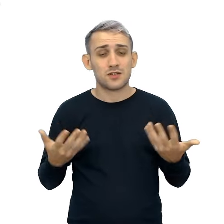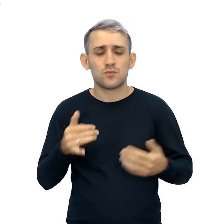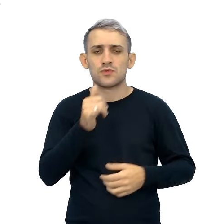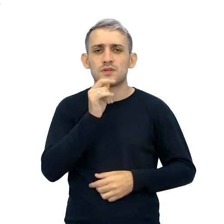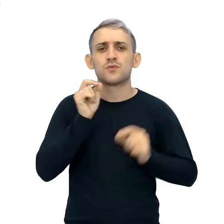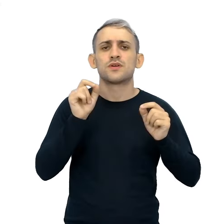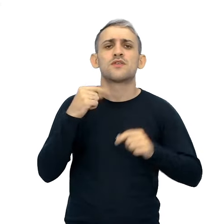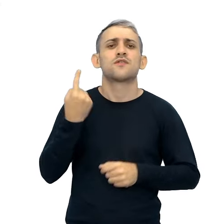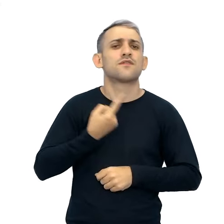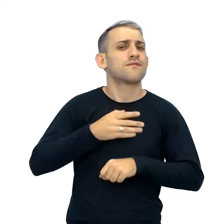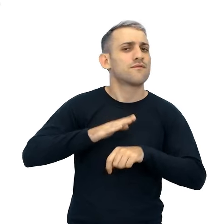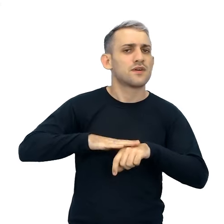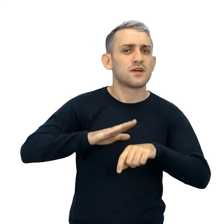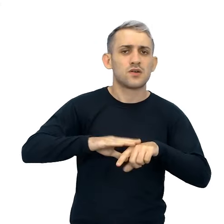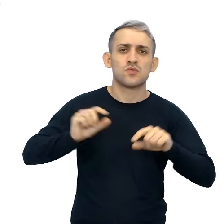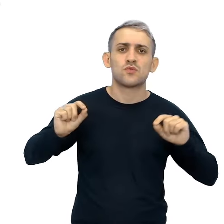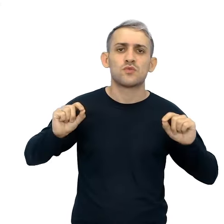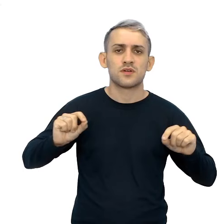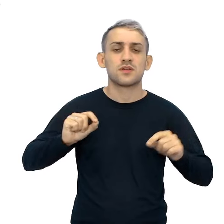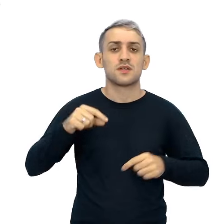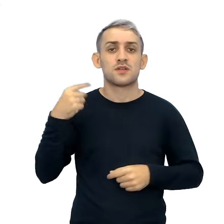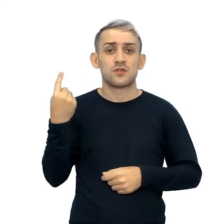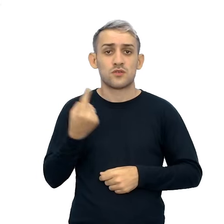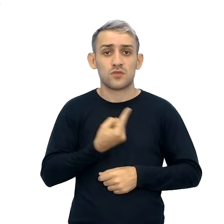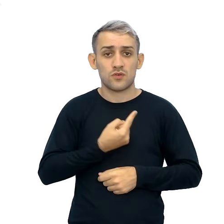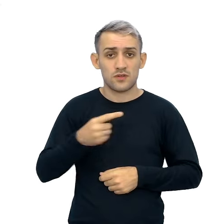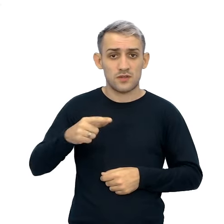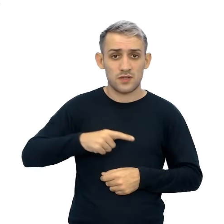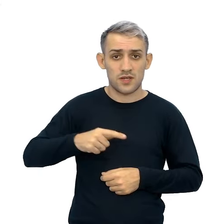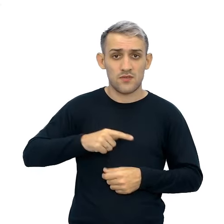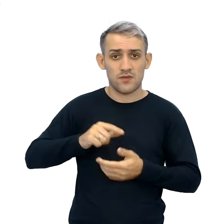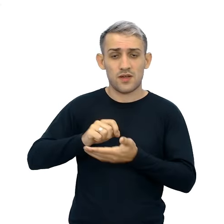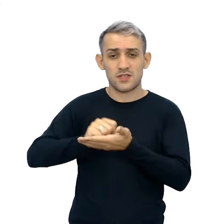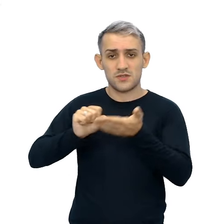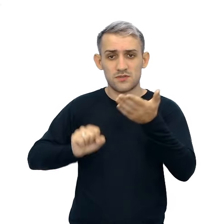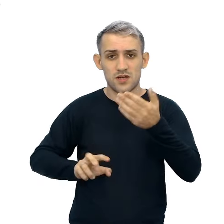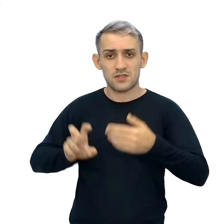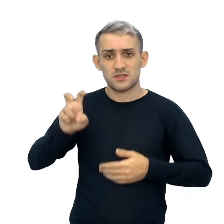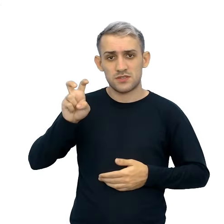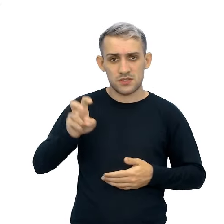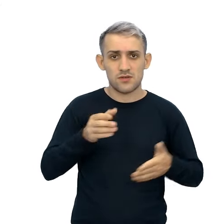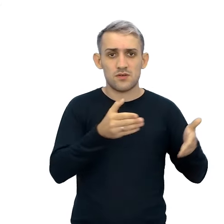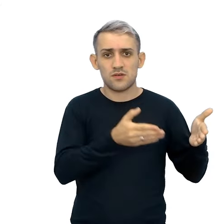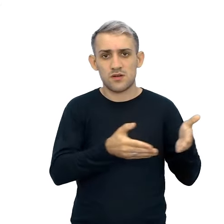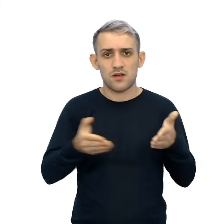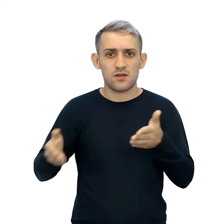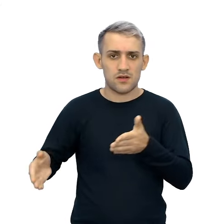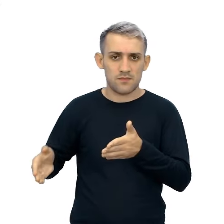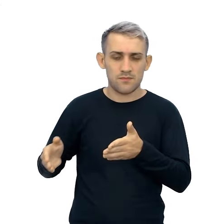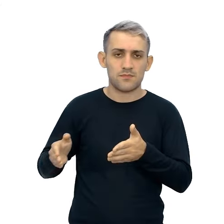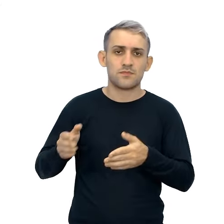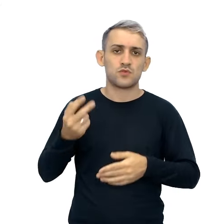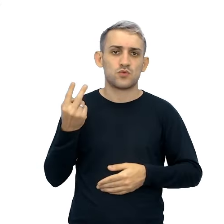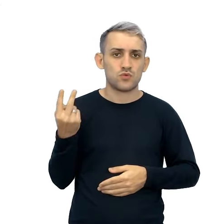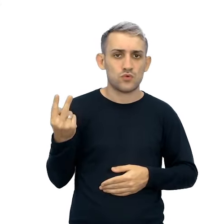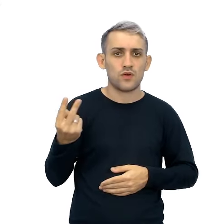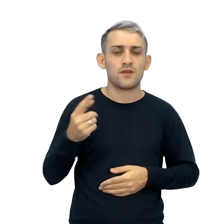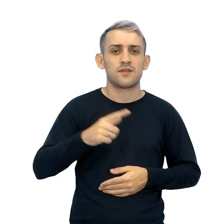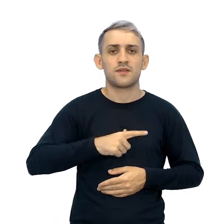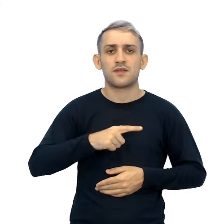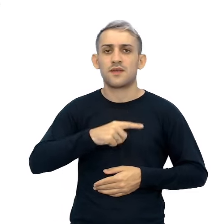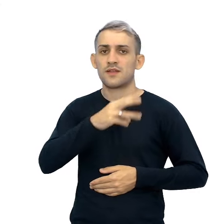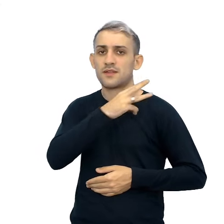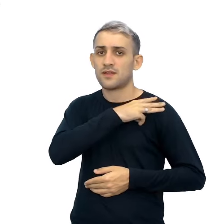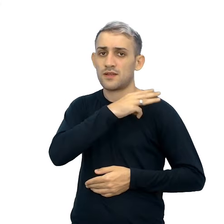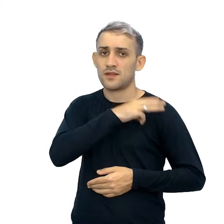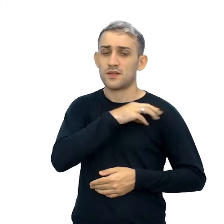que que nós fizemos? Fomos lá na sequência de atividades 5, volume 2, na terceira série